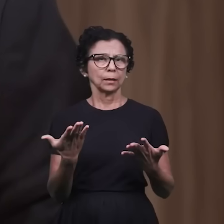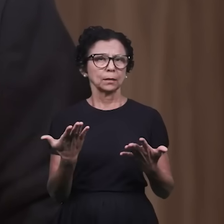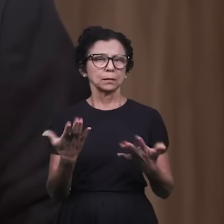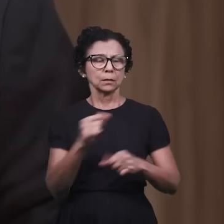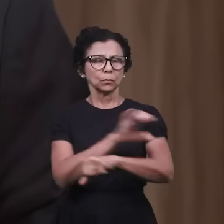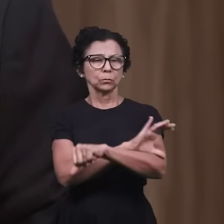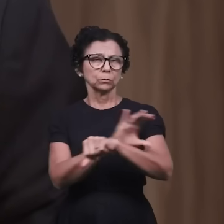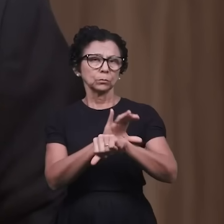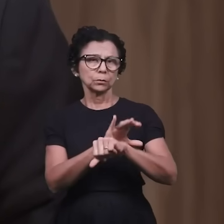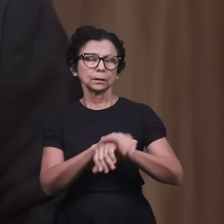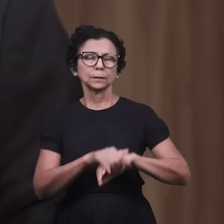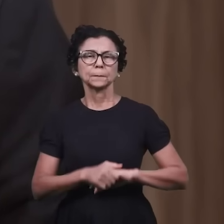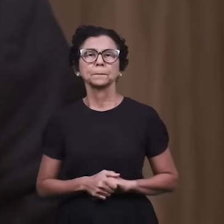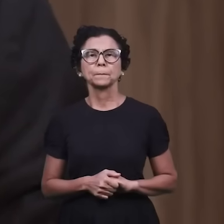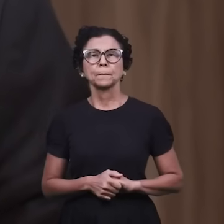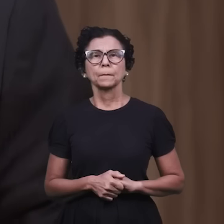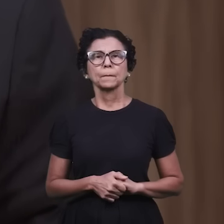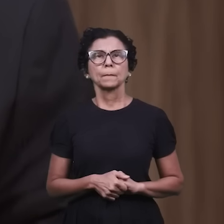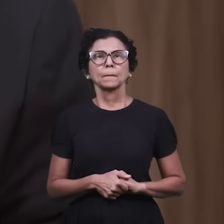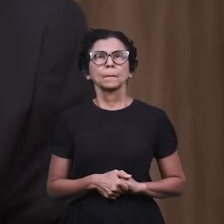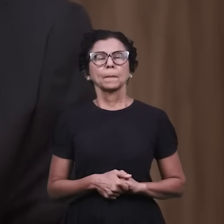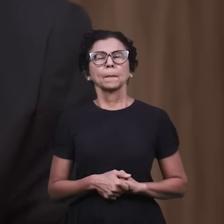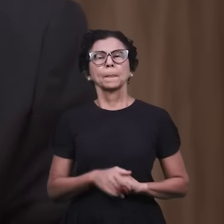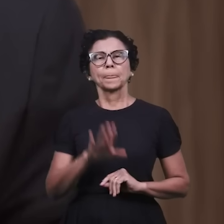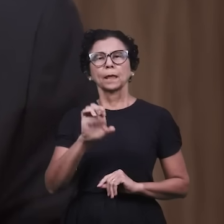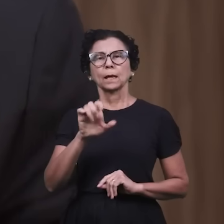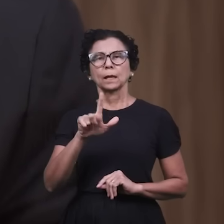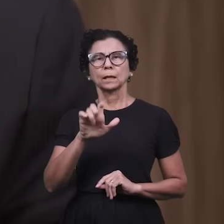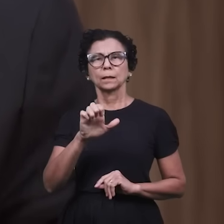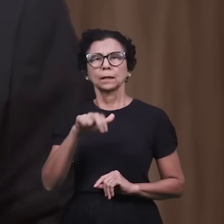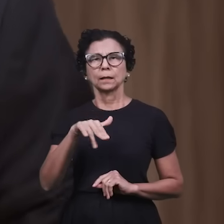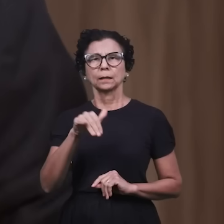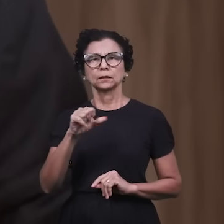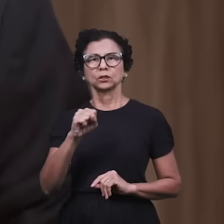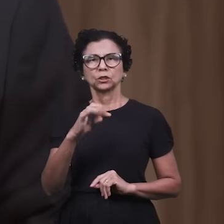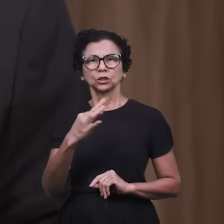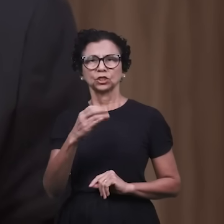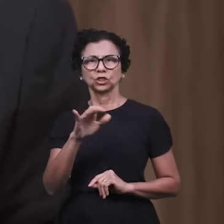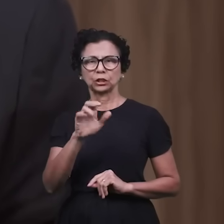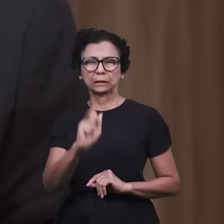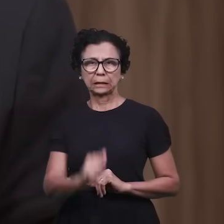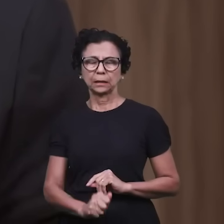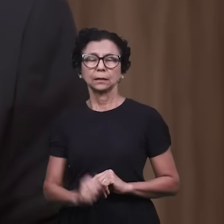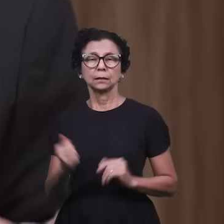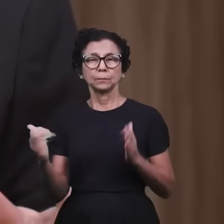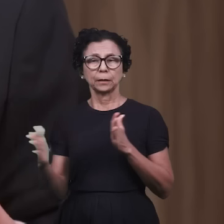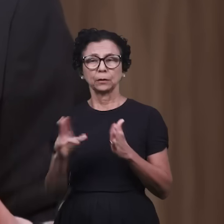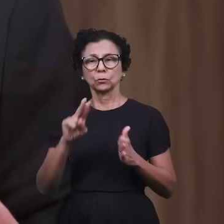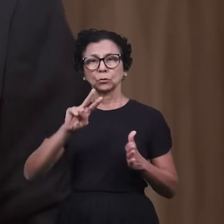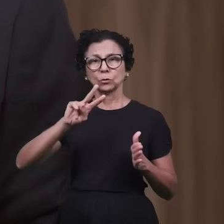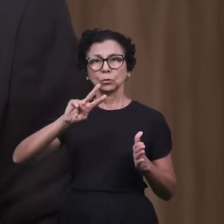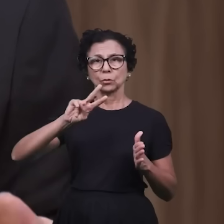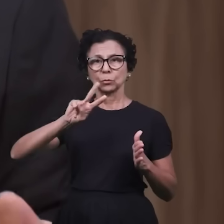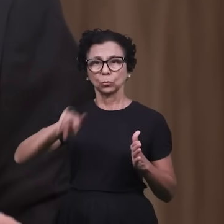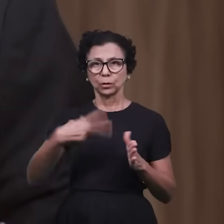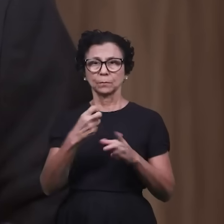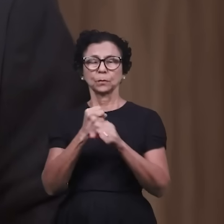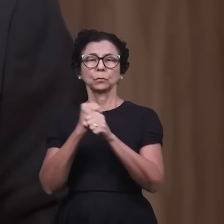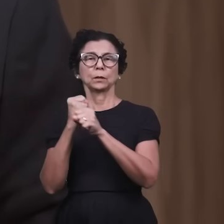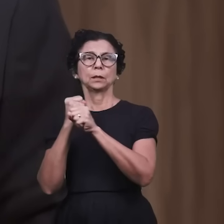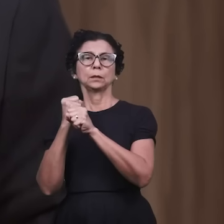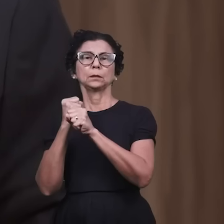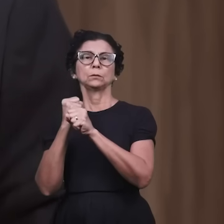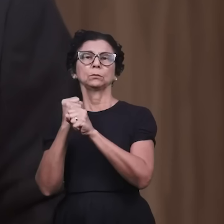helenística. Mas nesse período que nós falamos dos mil anos, aí instituíram o quê?